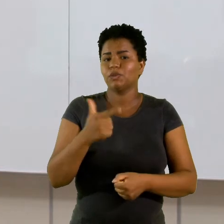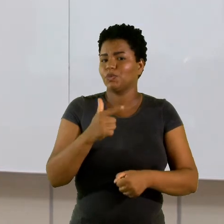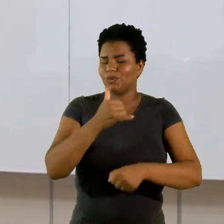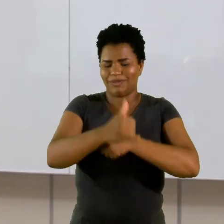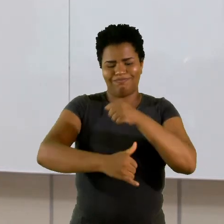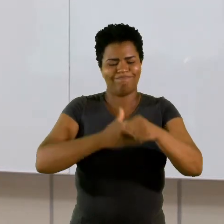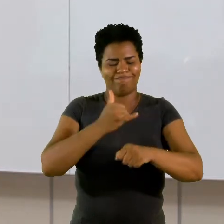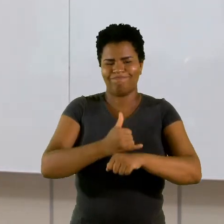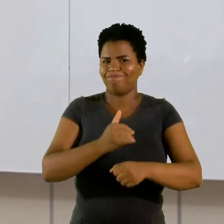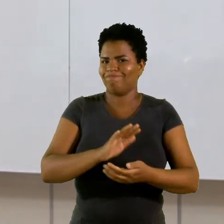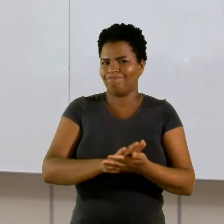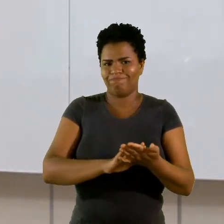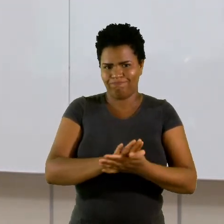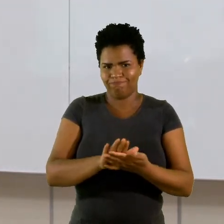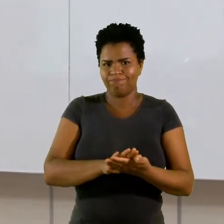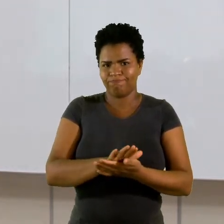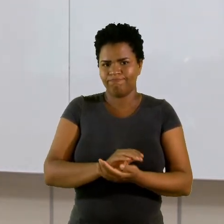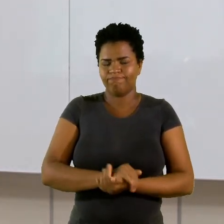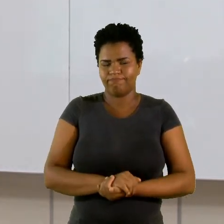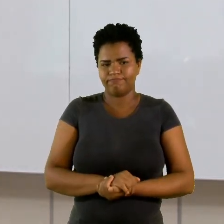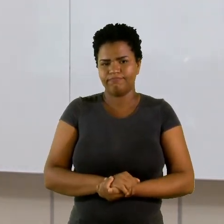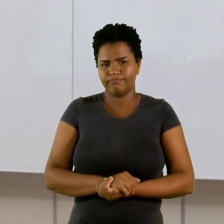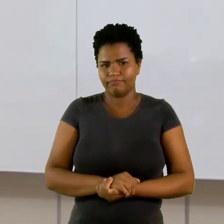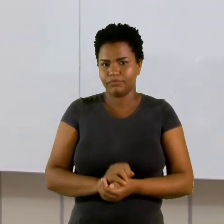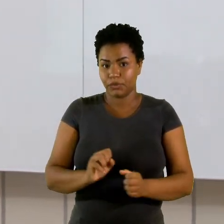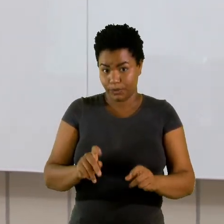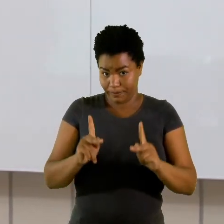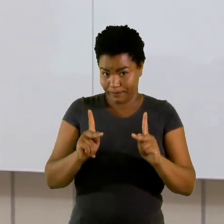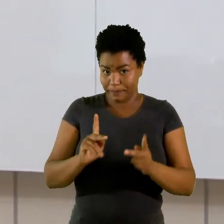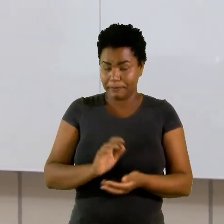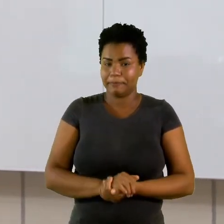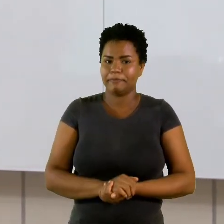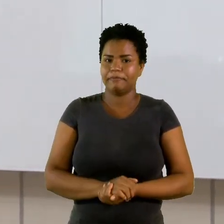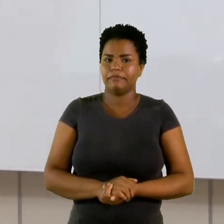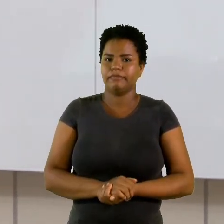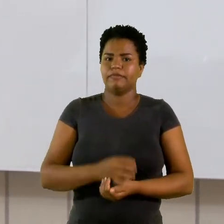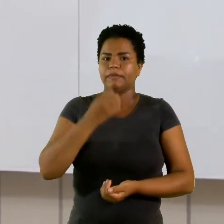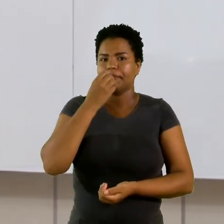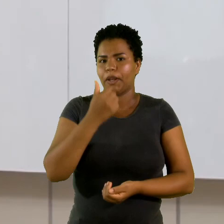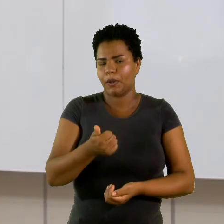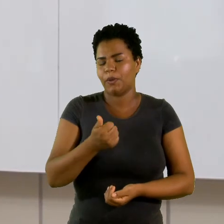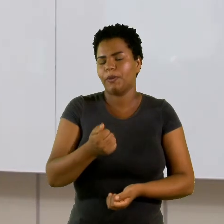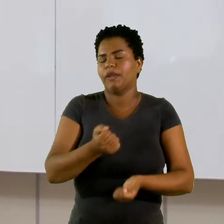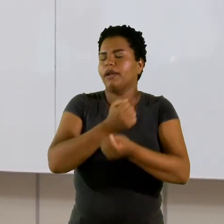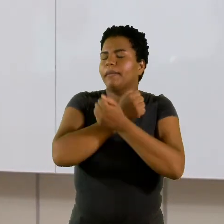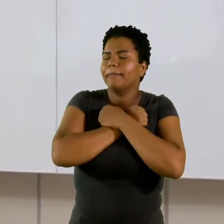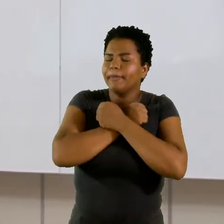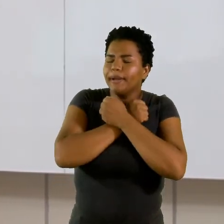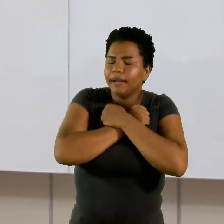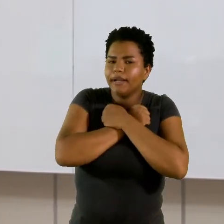à internet, tá bom? Um grande abraço.